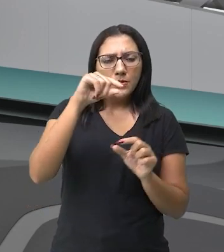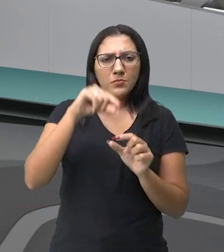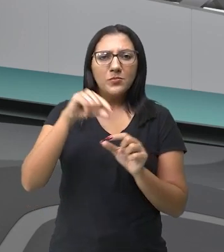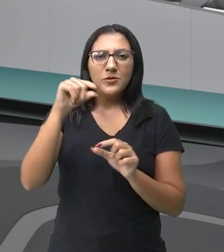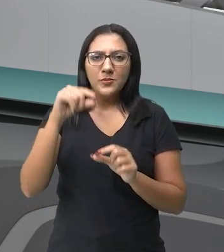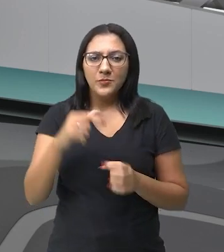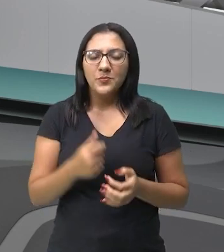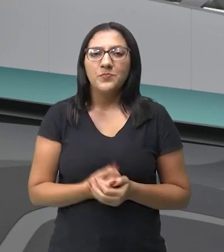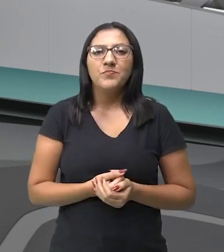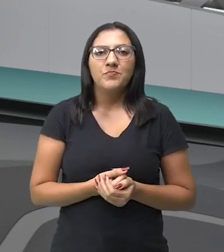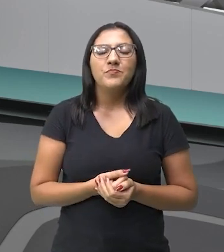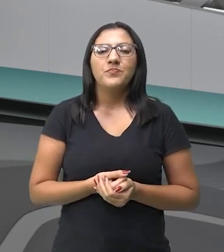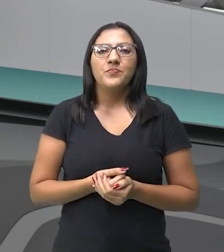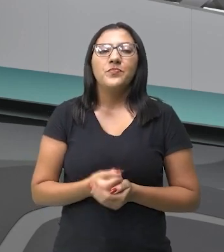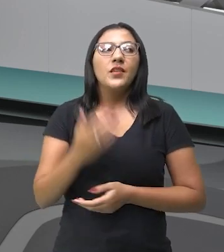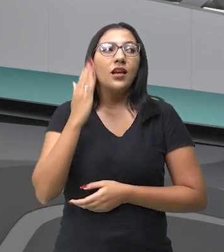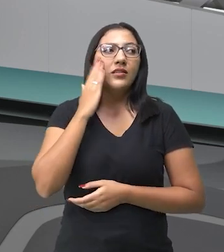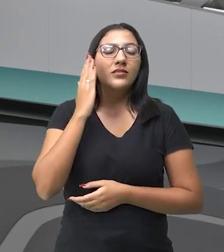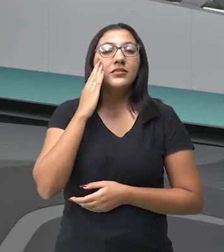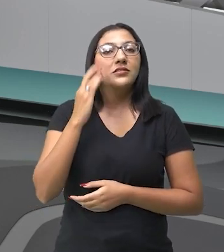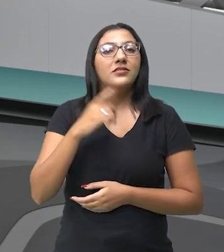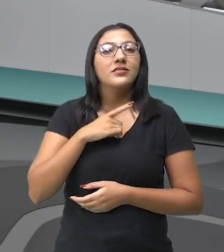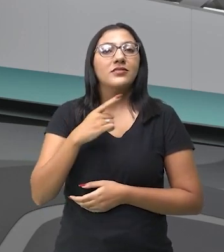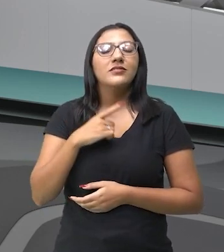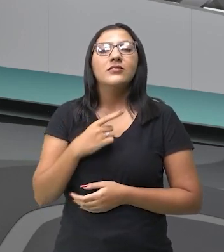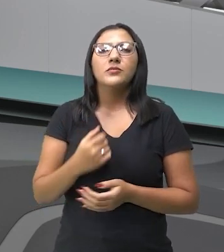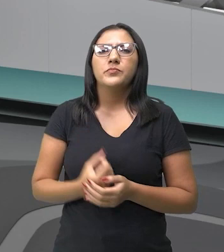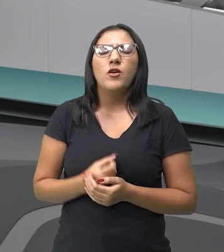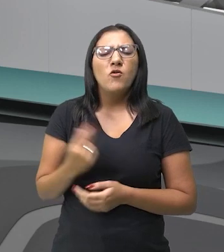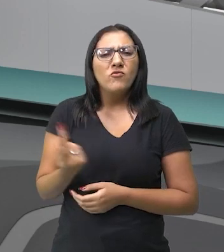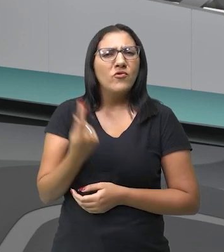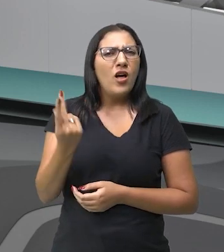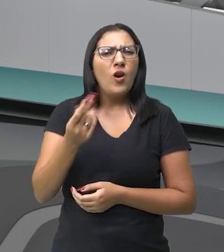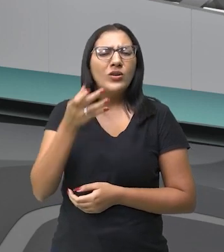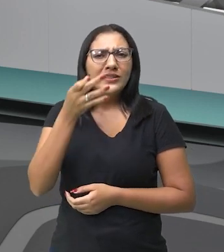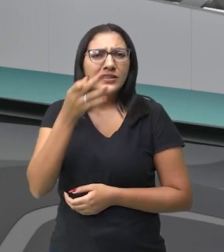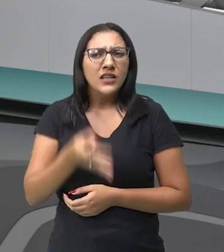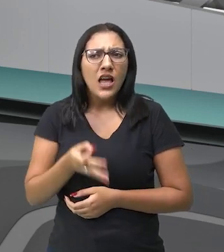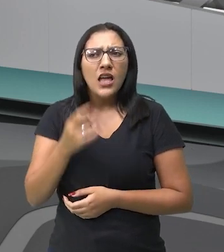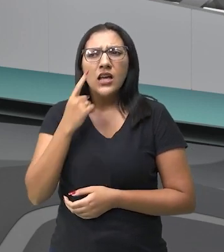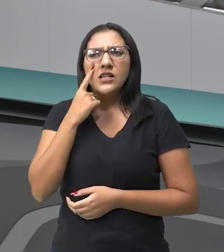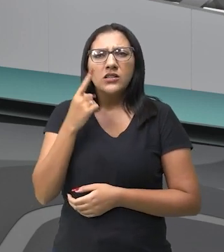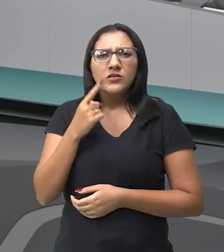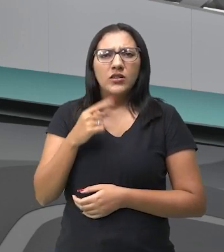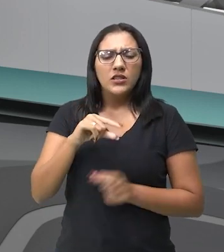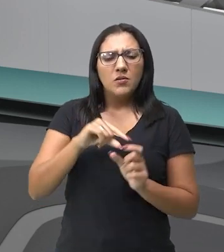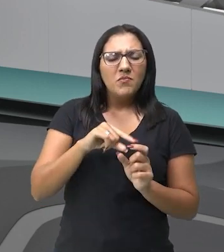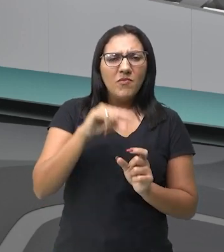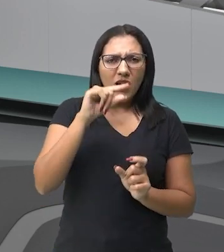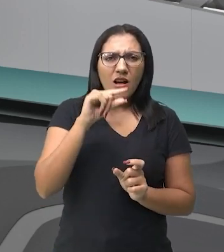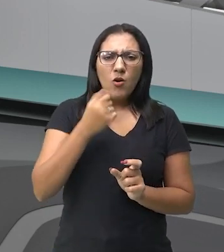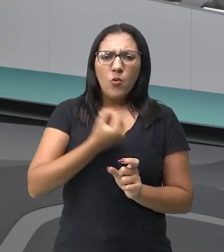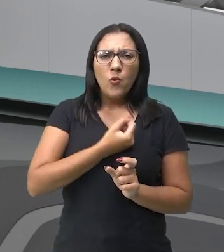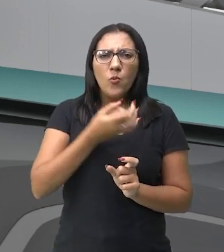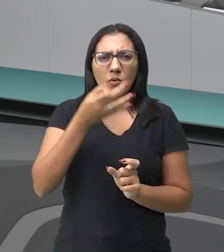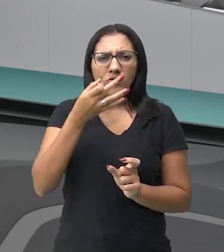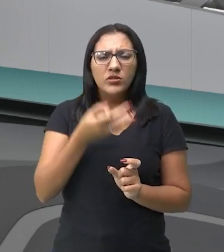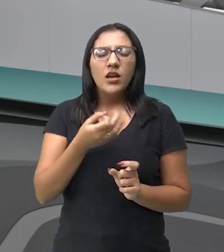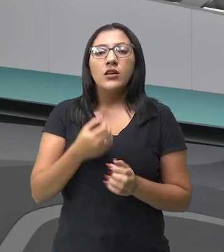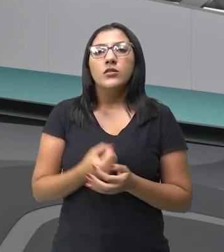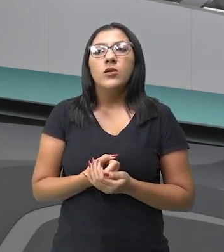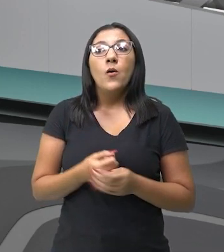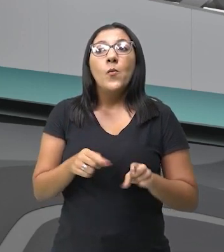aqui. E embora a gente não saiba o valor exato que essa barrinha aqui significa, por exemplo, a